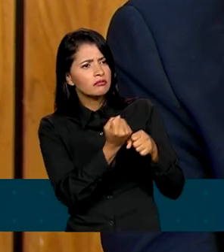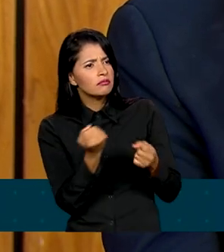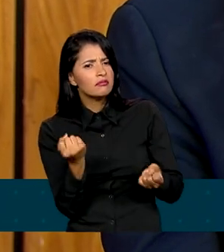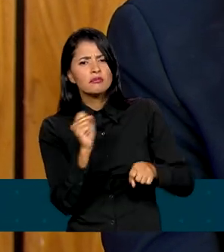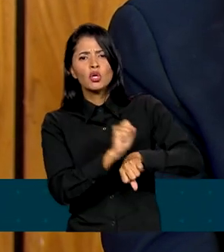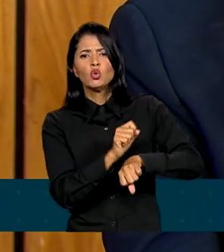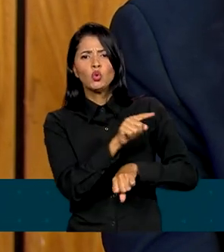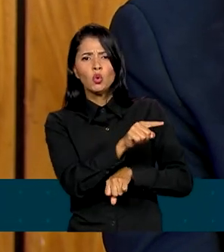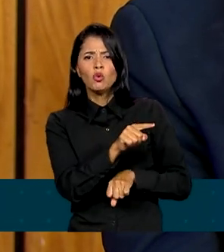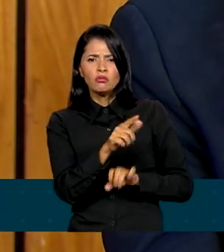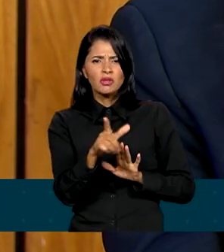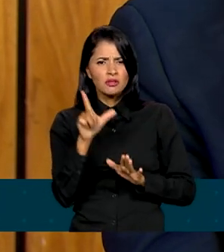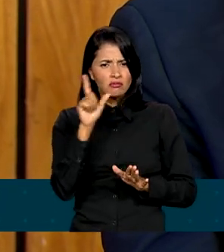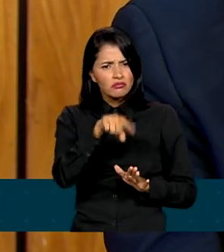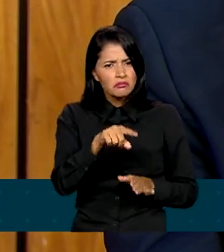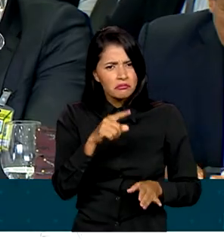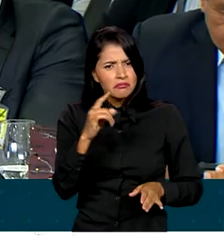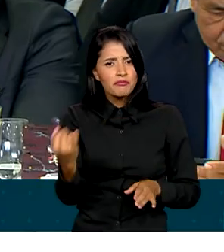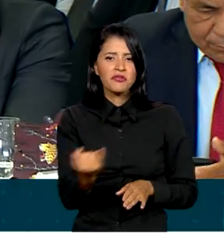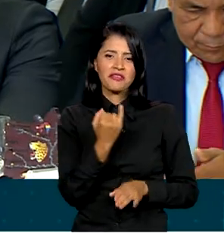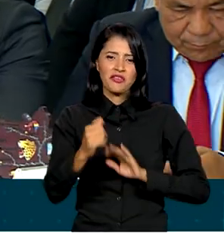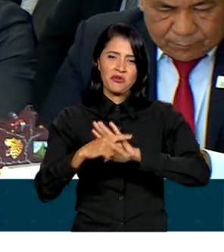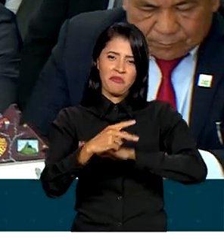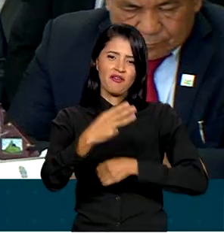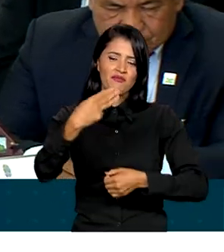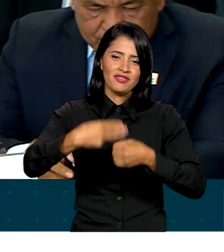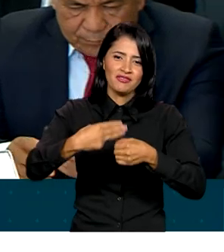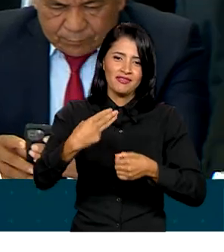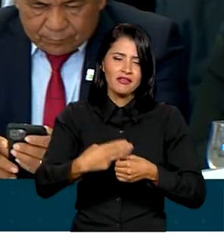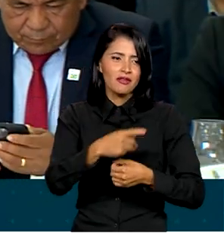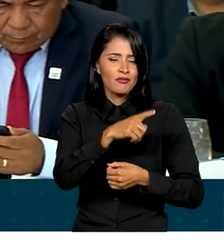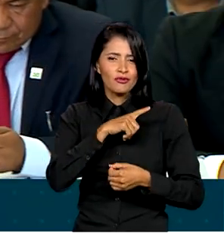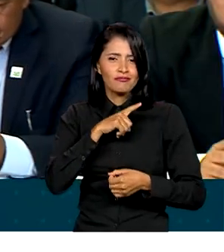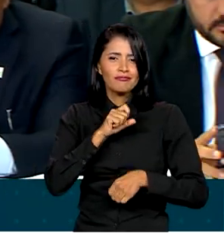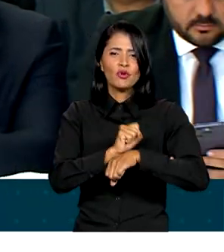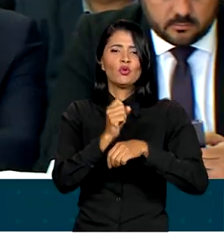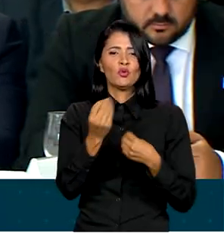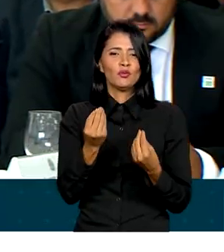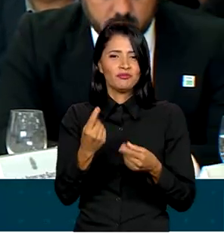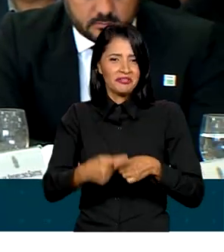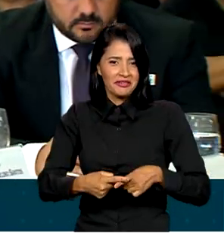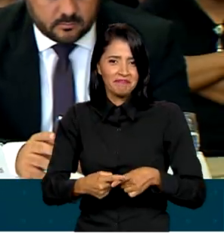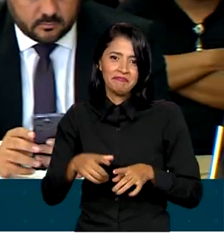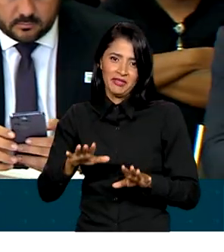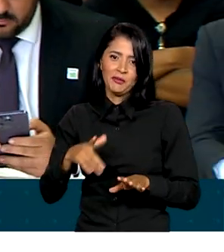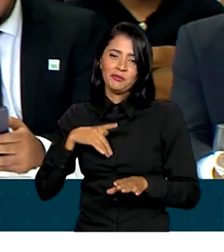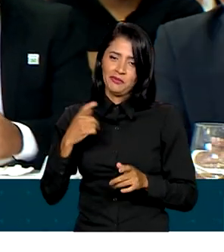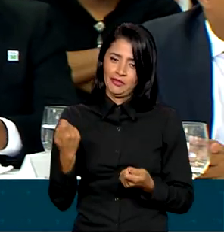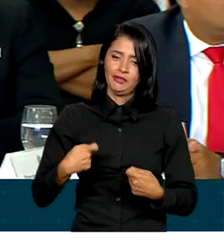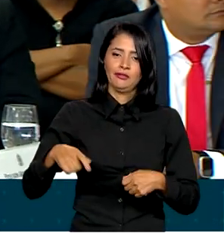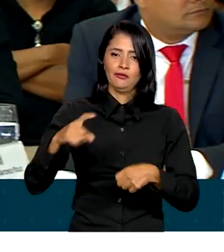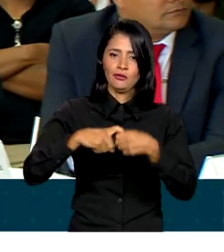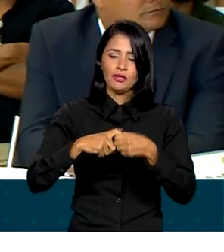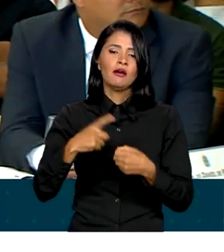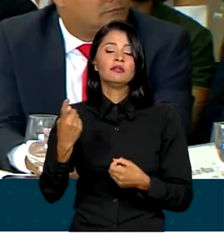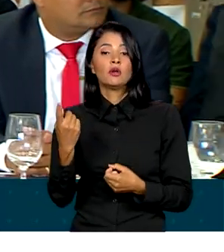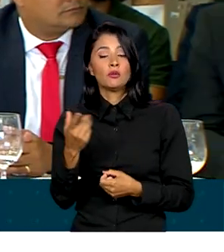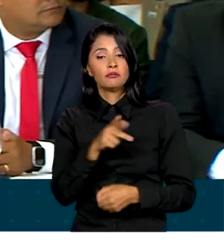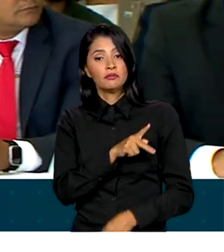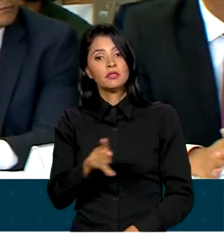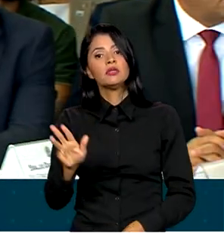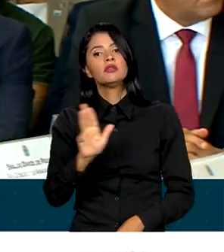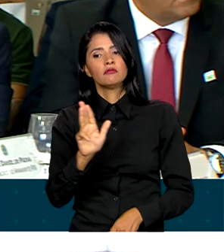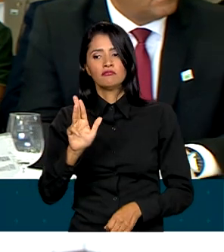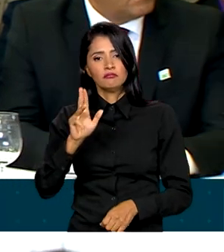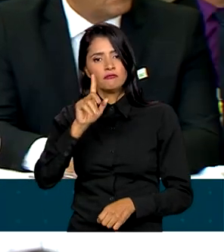seria super importante para o município, sem continuidade. E, desde o início, o presidente determinou que, junto com a